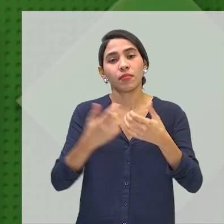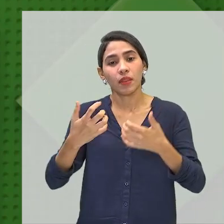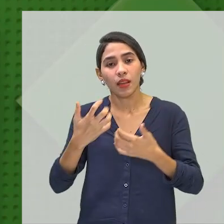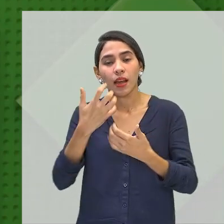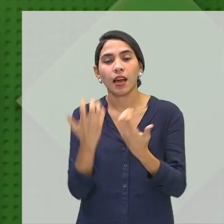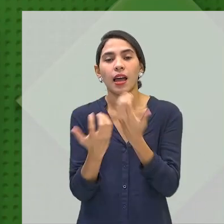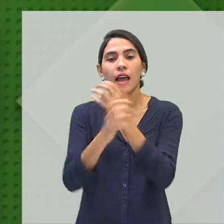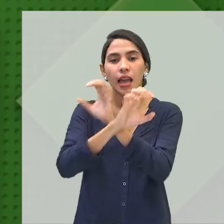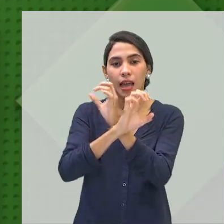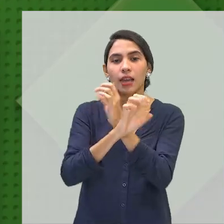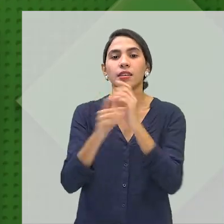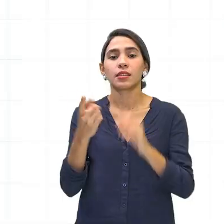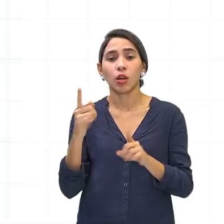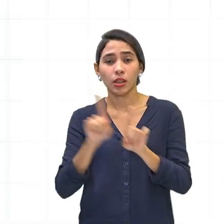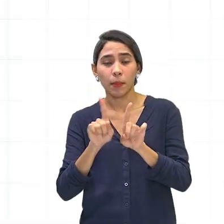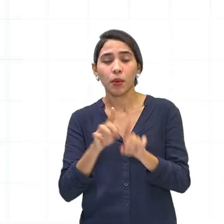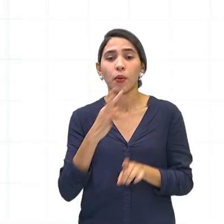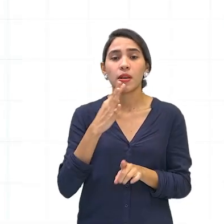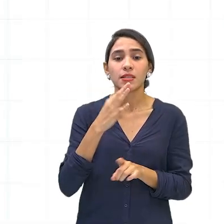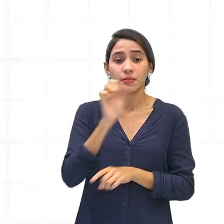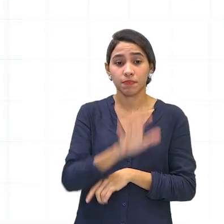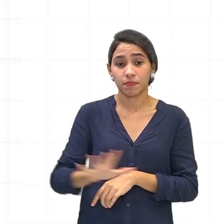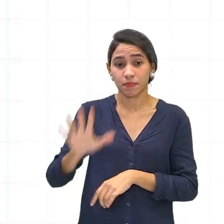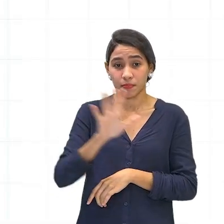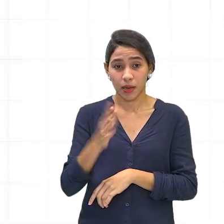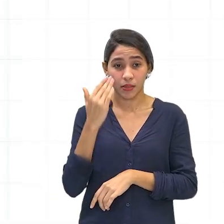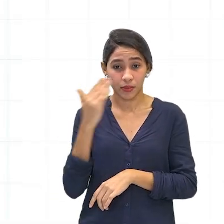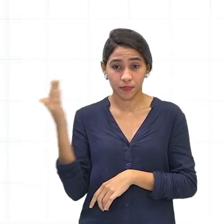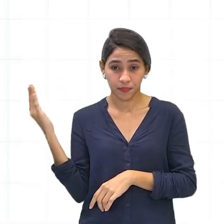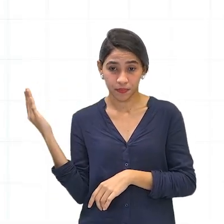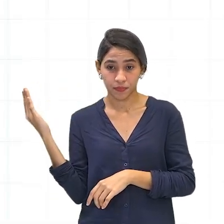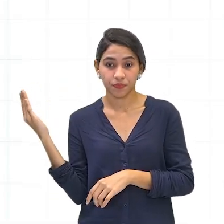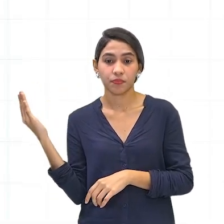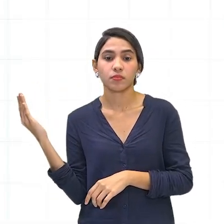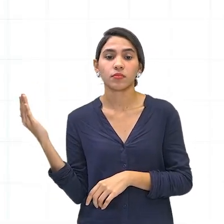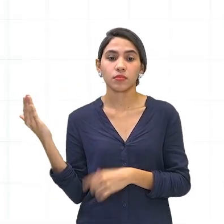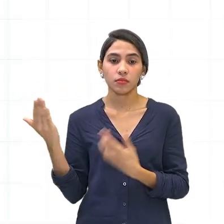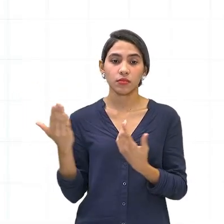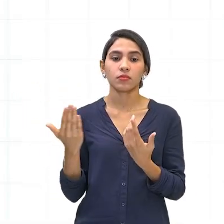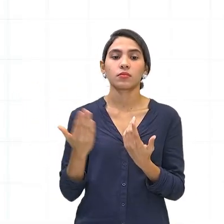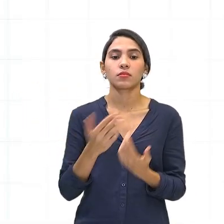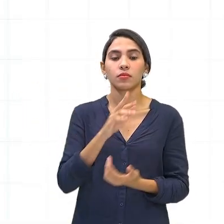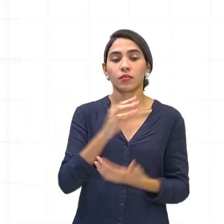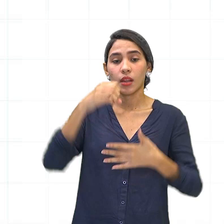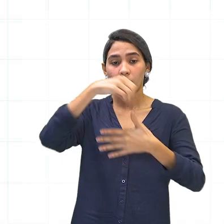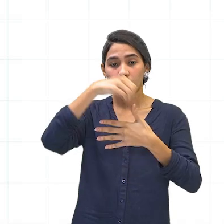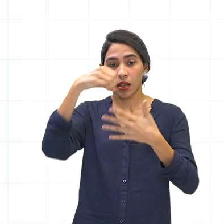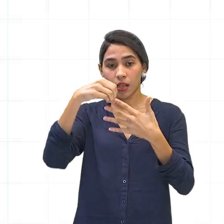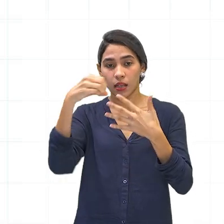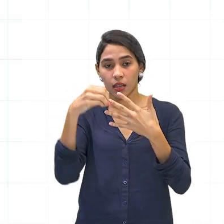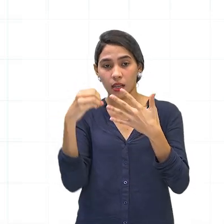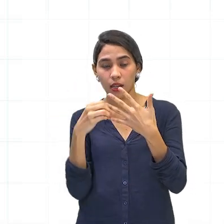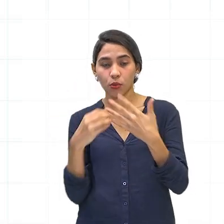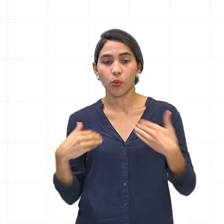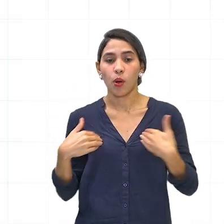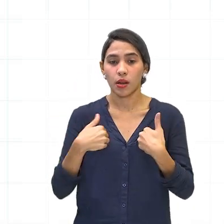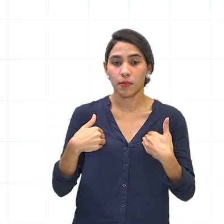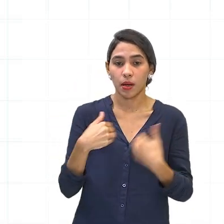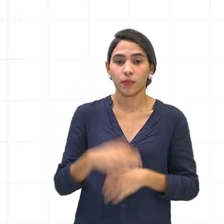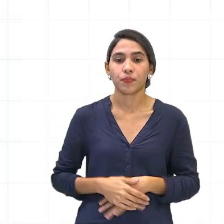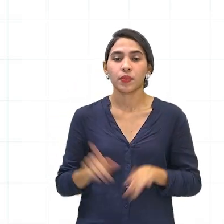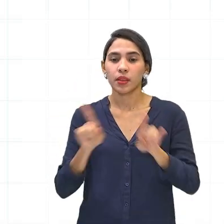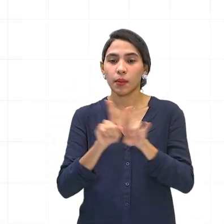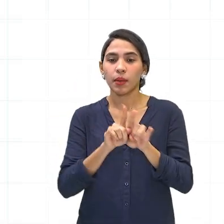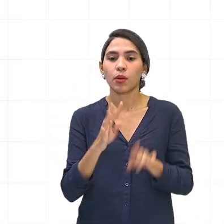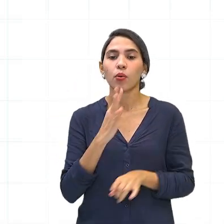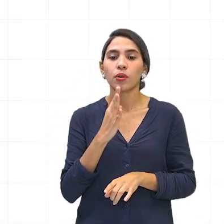conhecer melhor. Então vamos observar aí na nossa imagem a nossa definição, aí falando um pouco mais sobre reino animal. O reino animal,